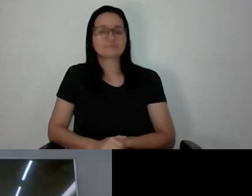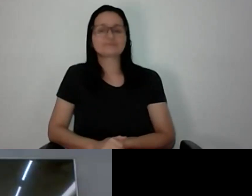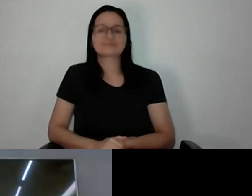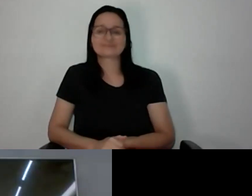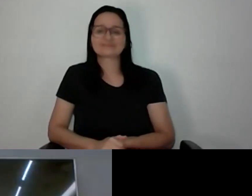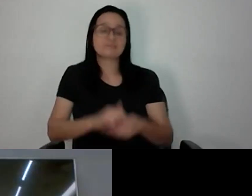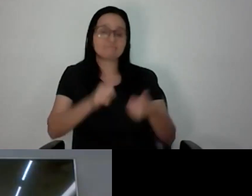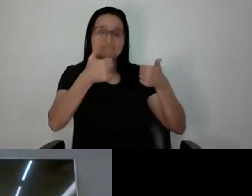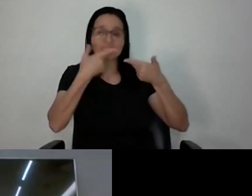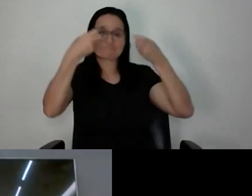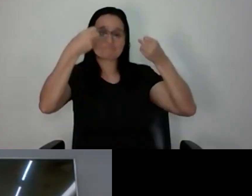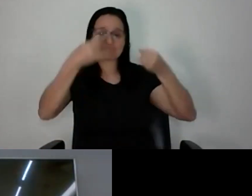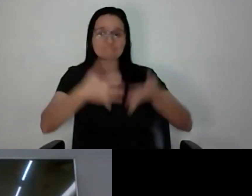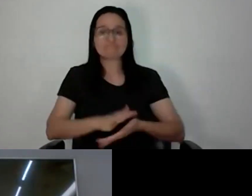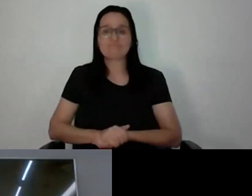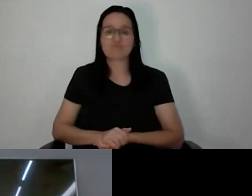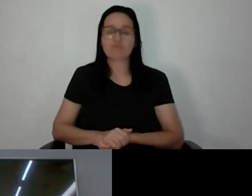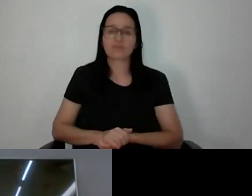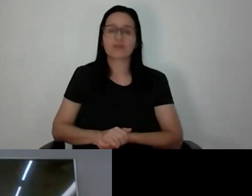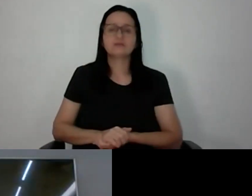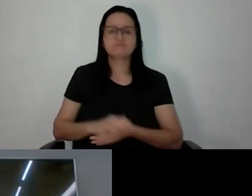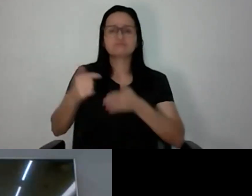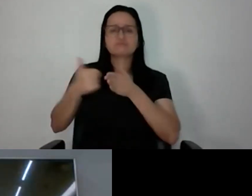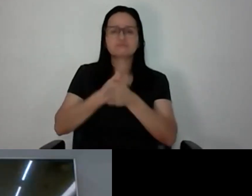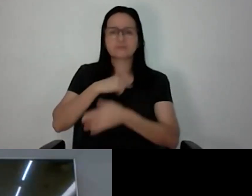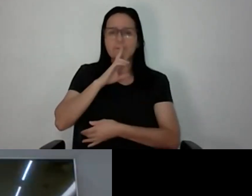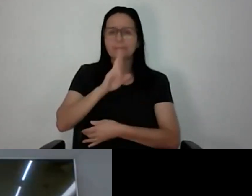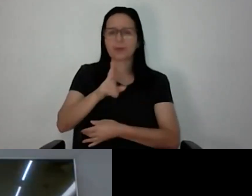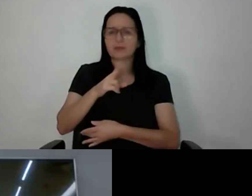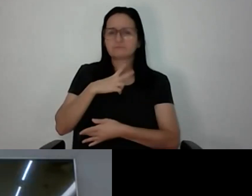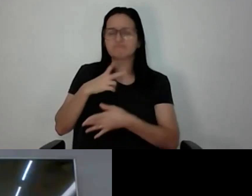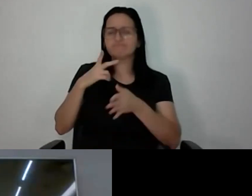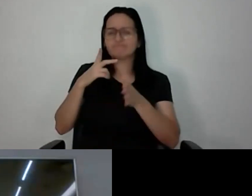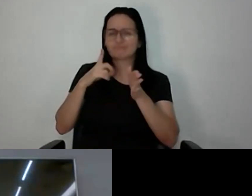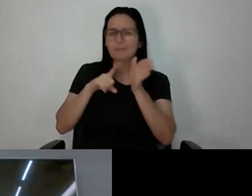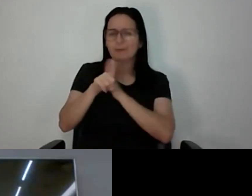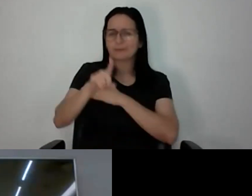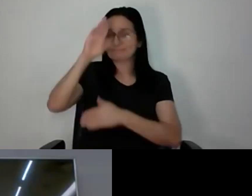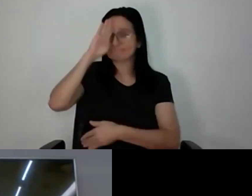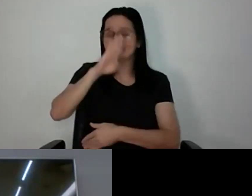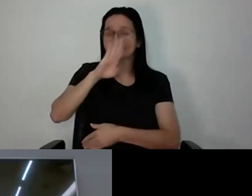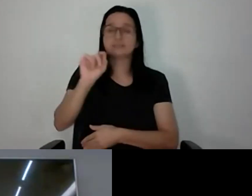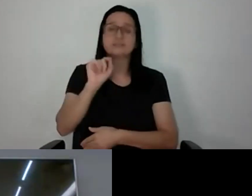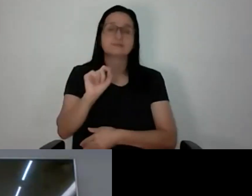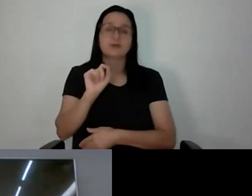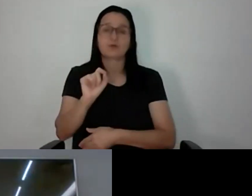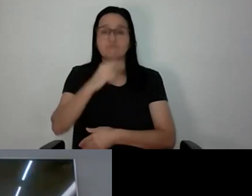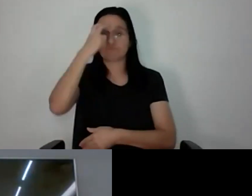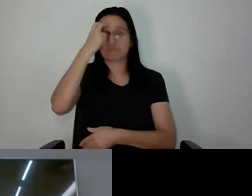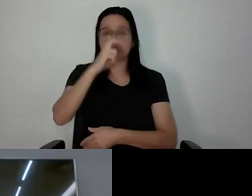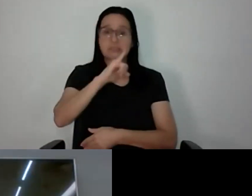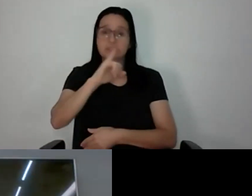Eu vou contar respondendo parte da pergunta e depois eu vou voltar um pouquinho na pergunta de ouro, que é em relação a se a inteligência artificial